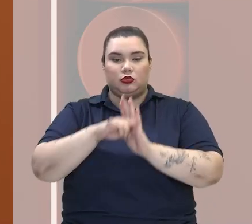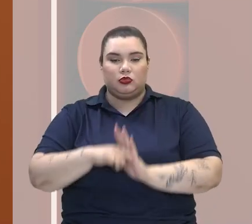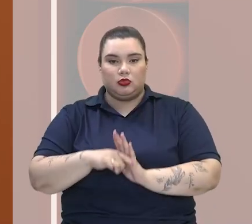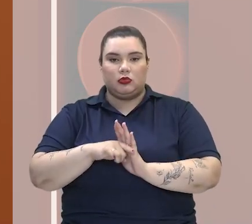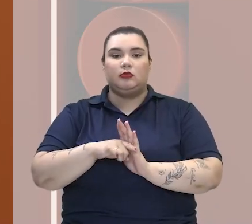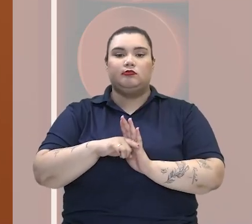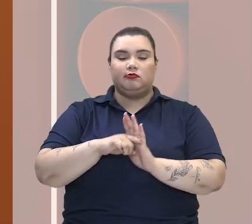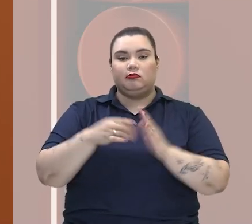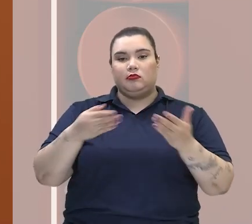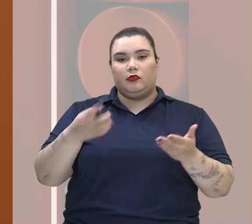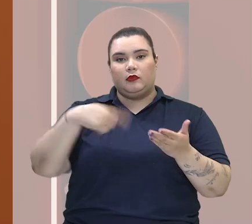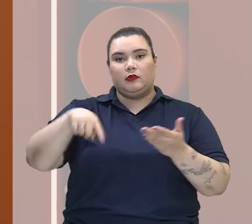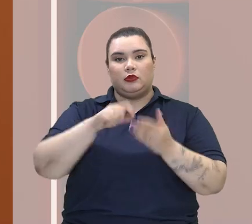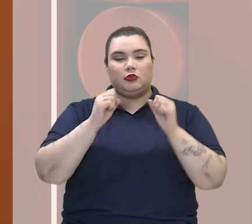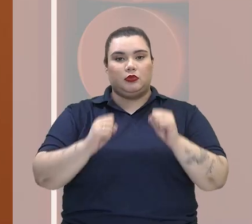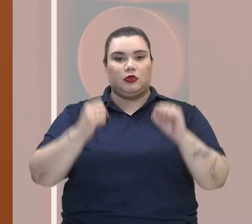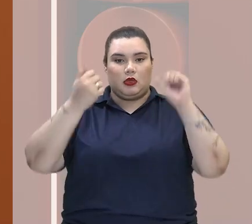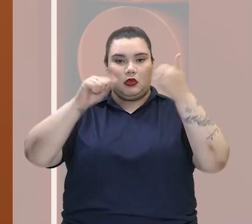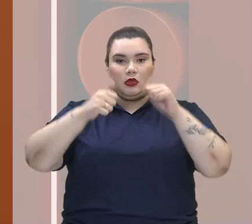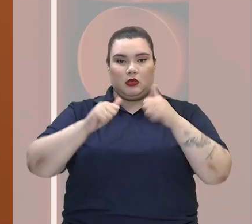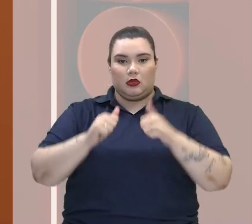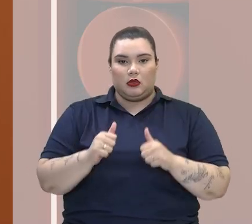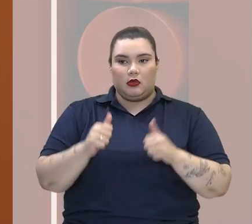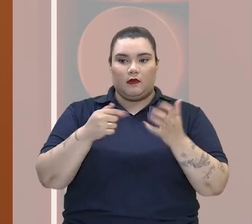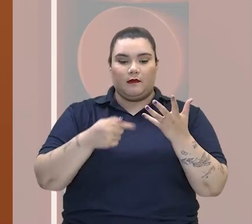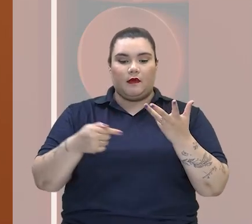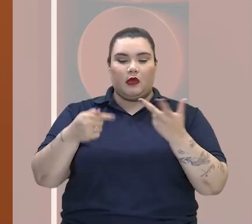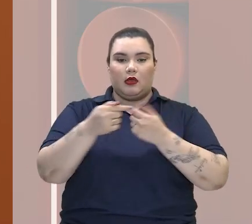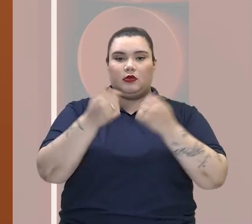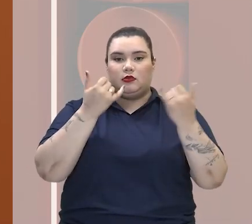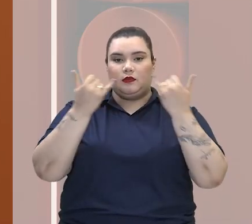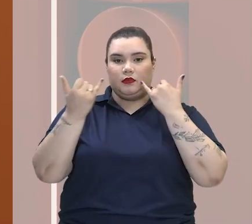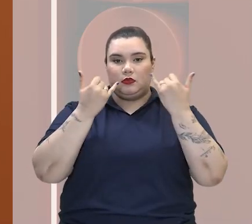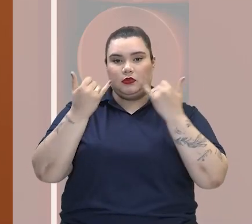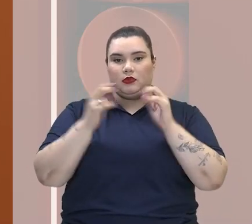podem analisar como é que está a questão no